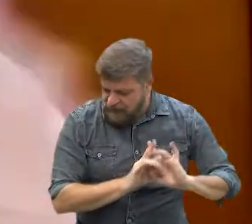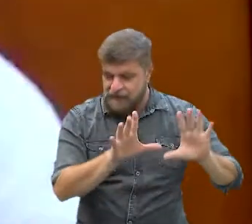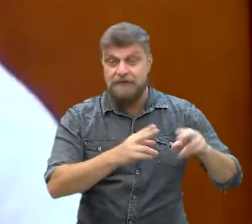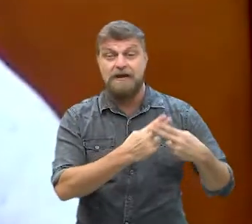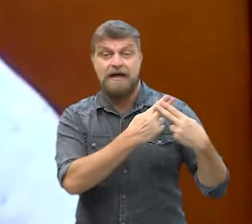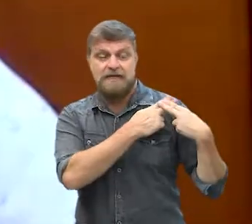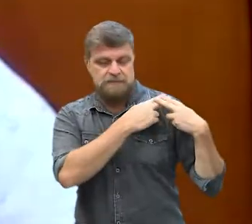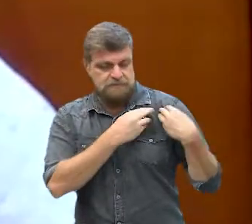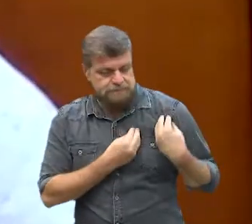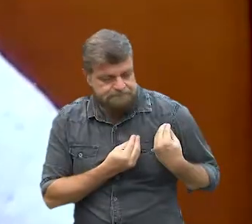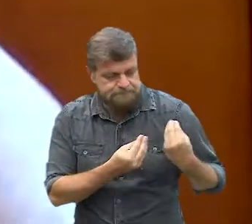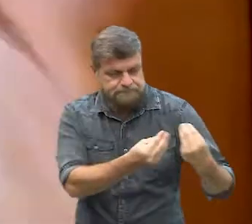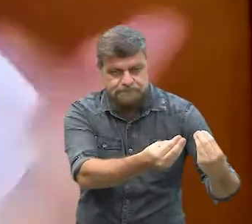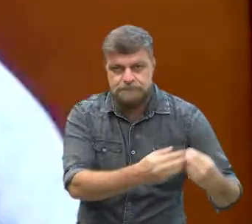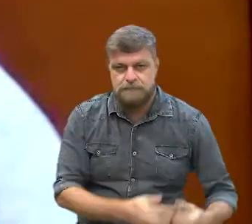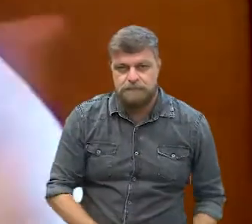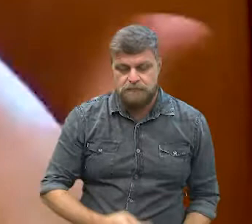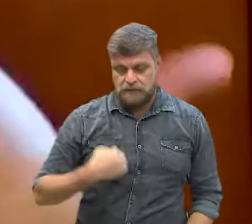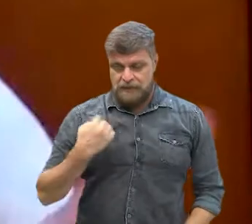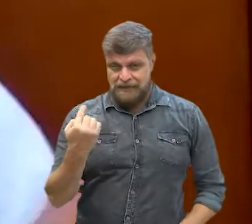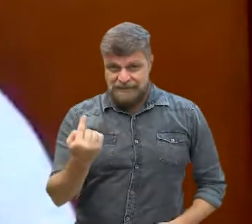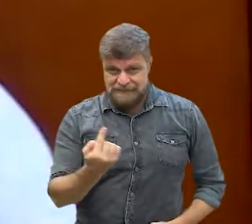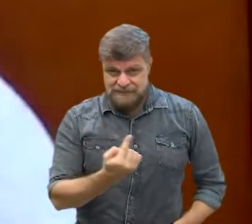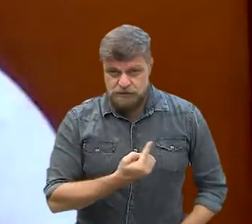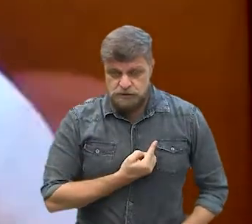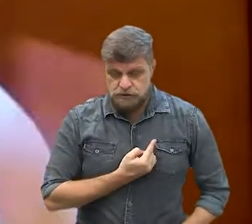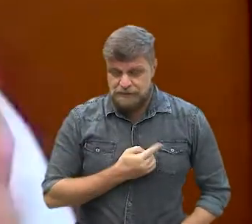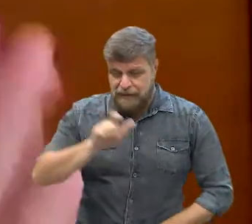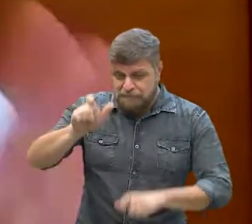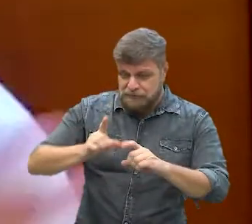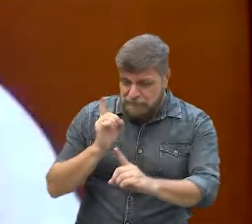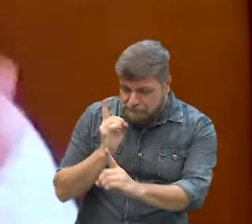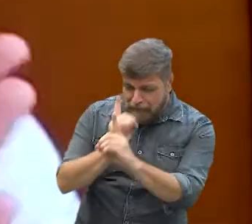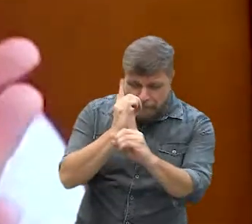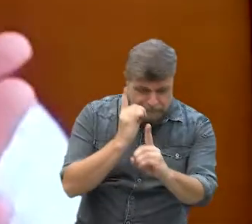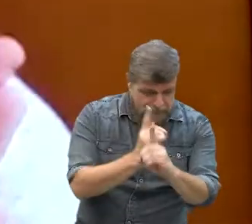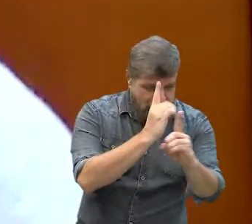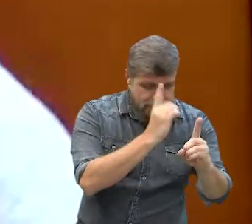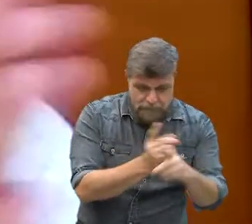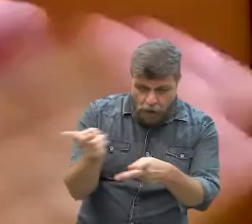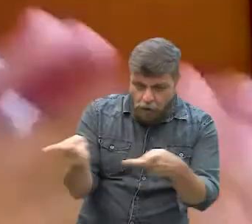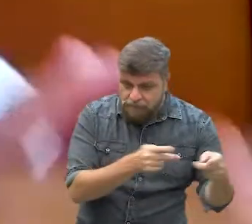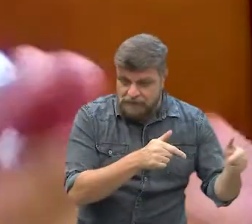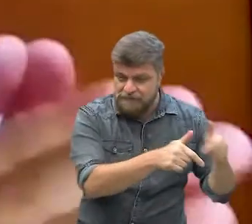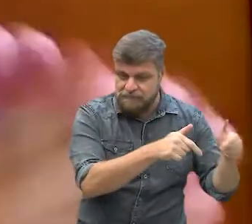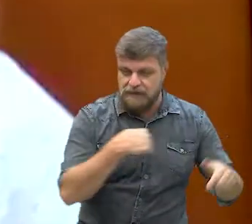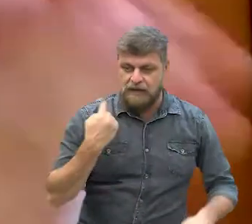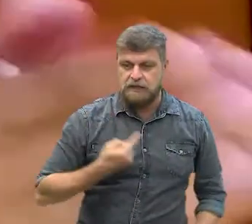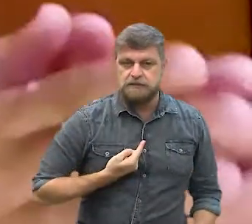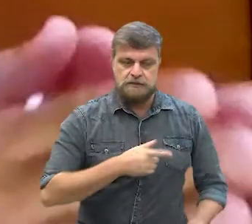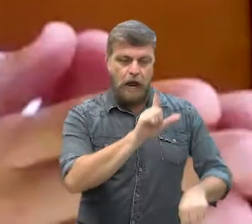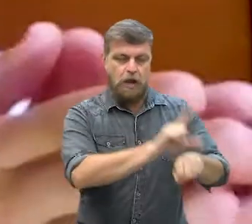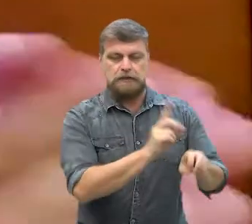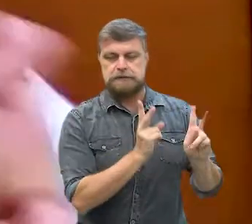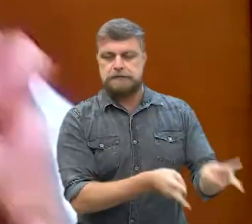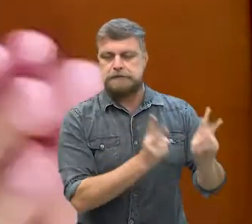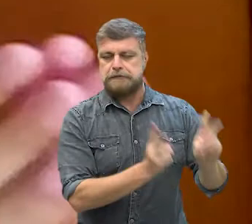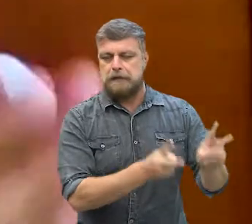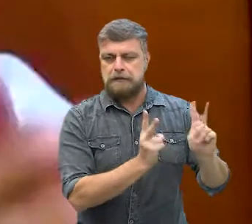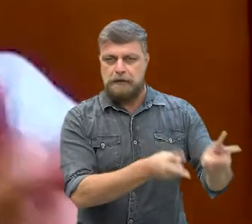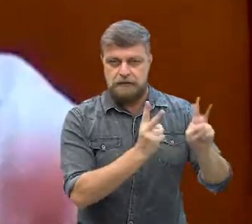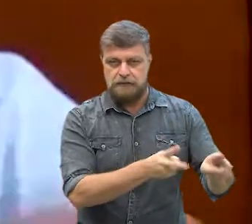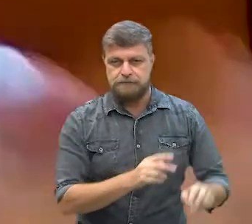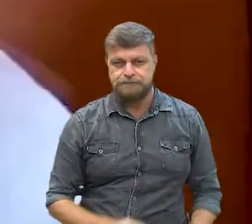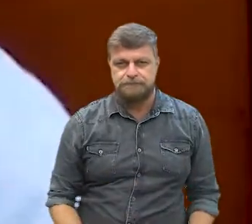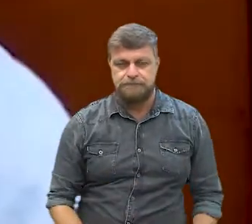dar responsabilidade. E se não fosse isso, se a gente não tivesse encontrado as pessoas certas, a gente teria ficado preso na primeira unidade,